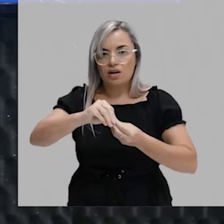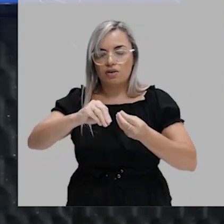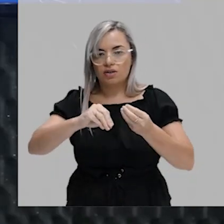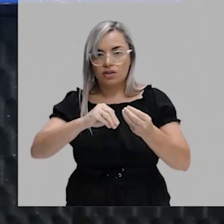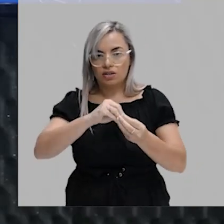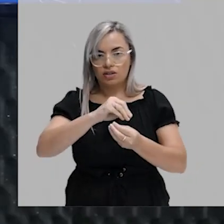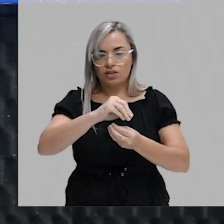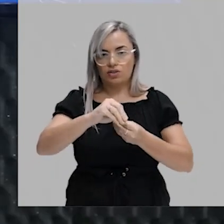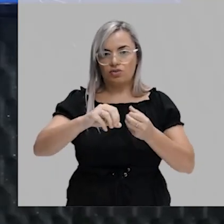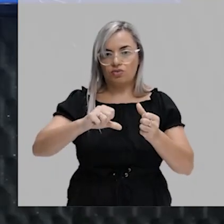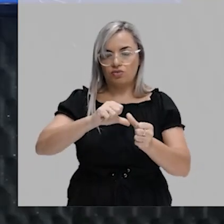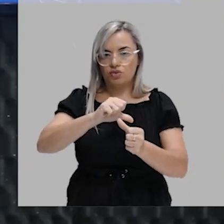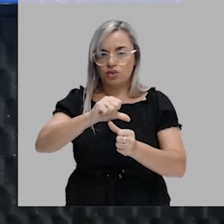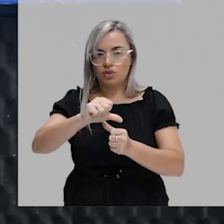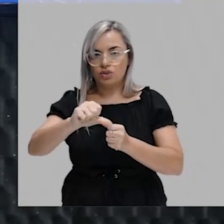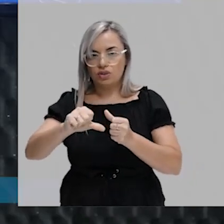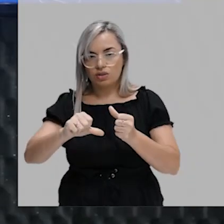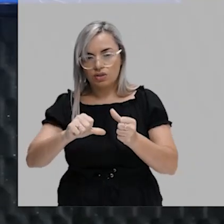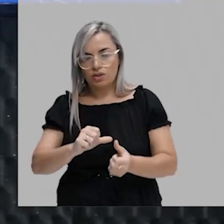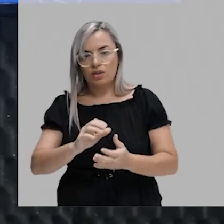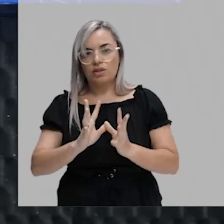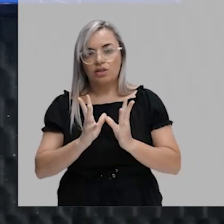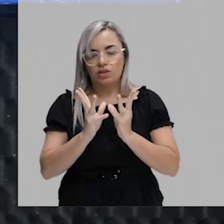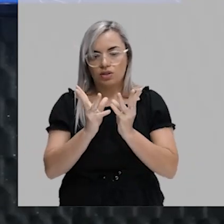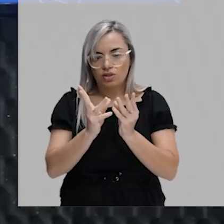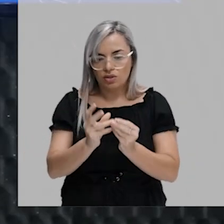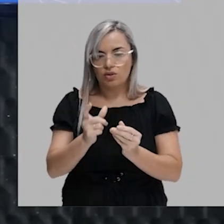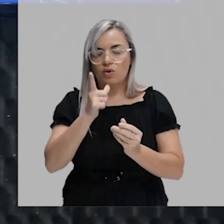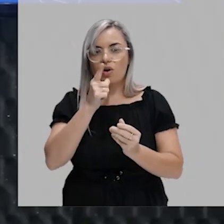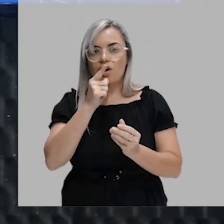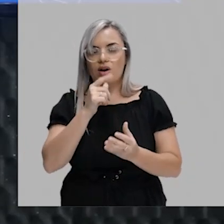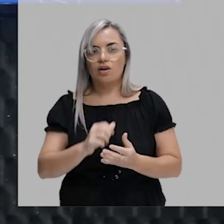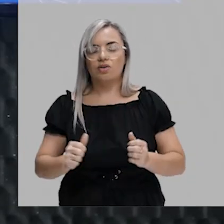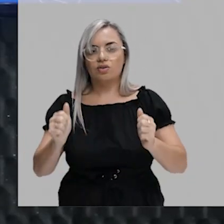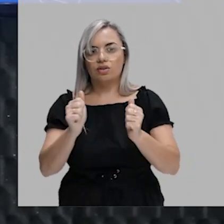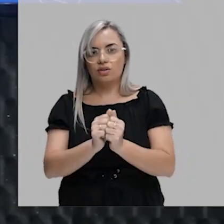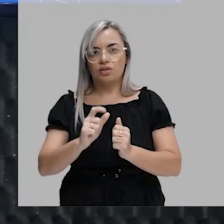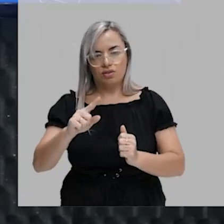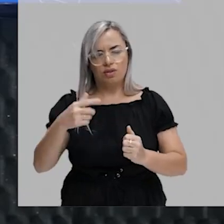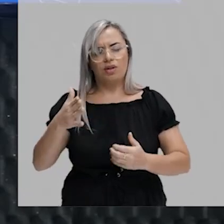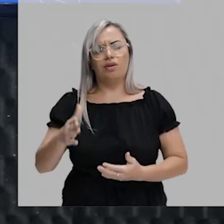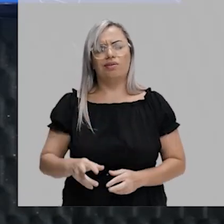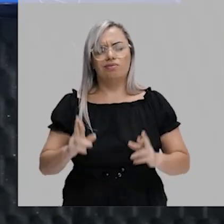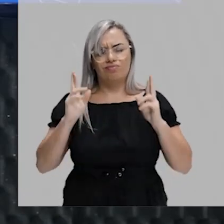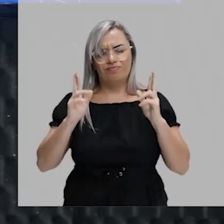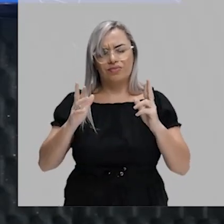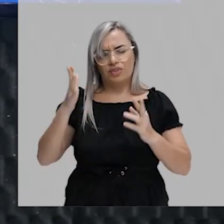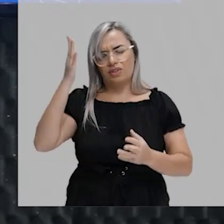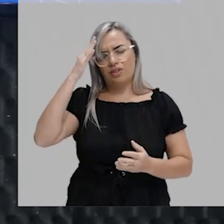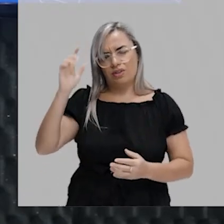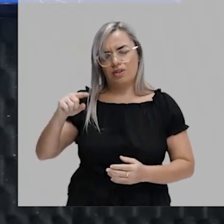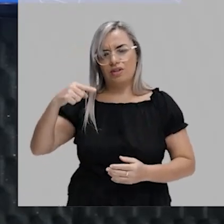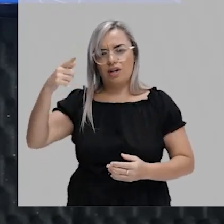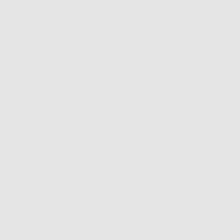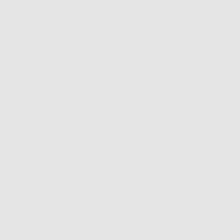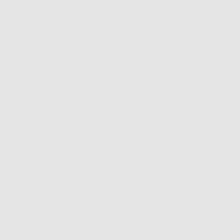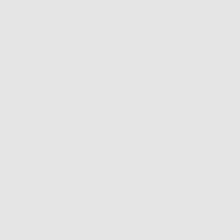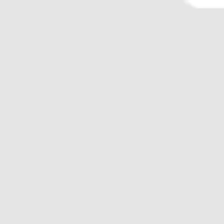passivo. Eu espero que vocês tenham entendido. Na próxima aula, eu vou trabalhar com vocês transporte ativo. Até mais, pessoal. Tchau, tchau.